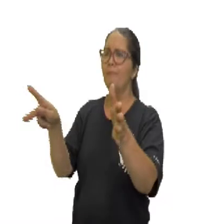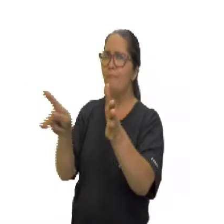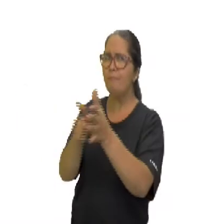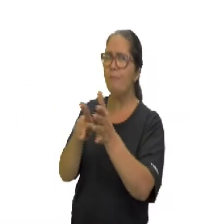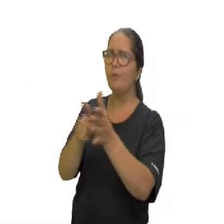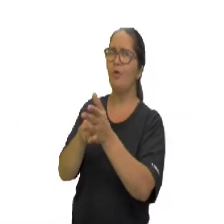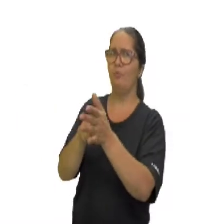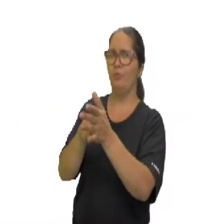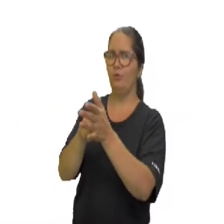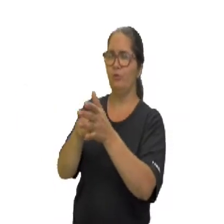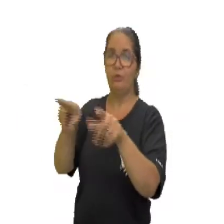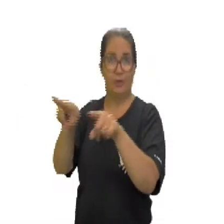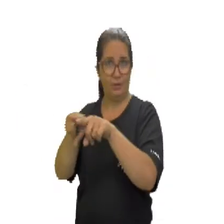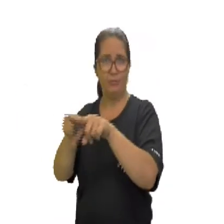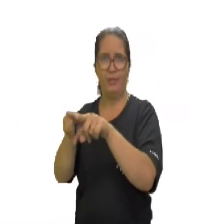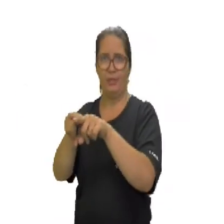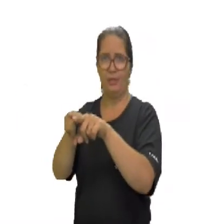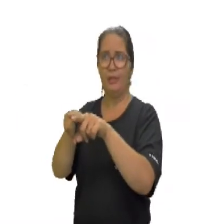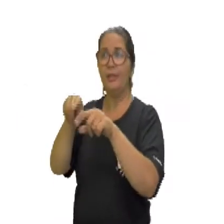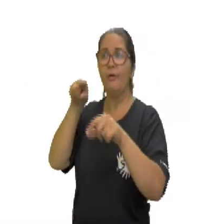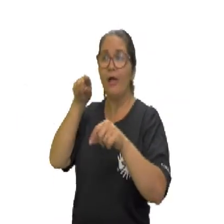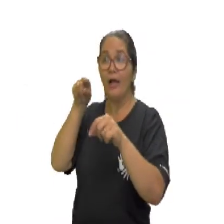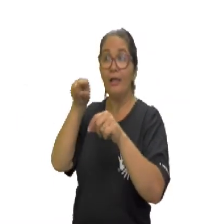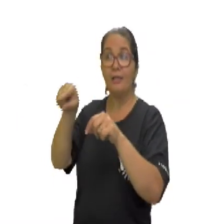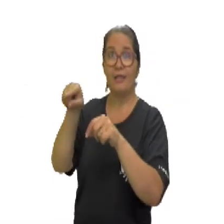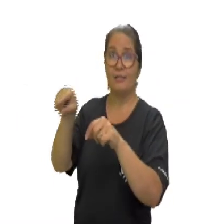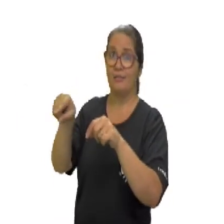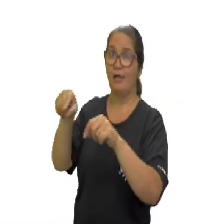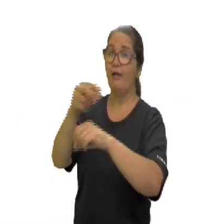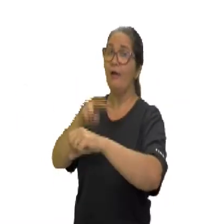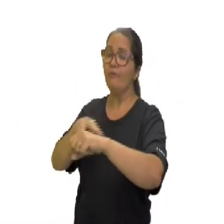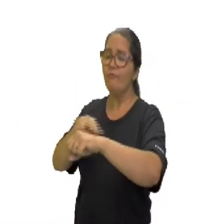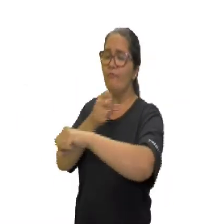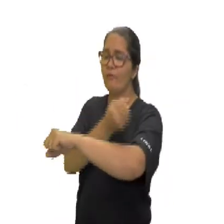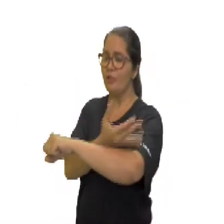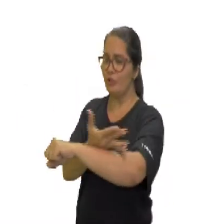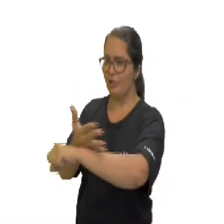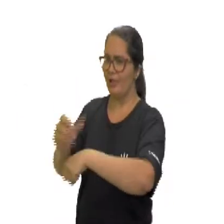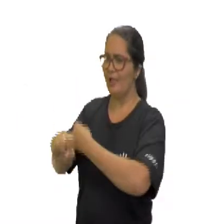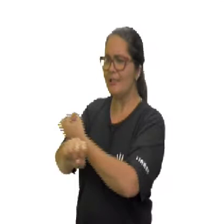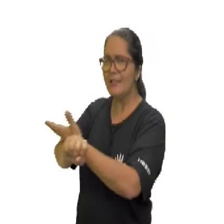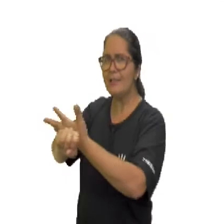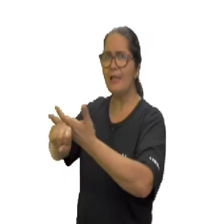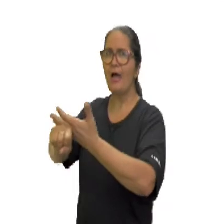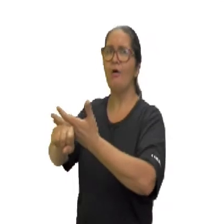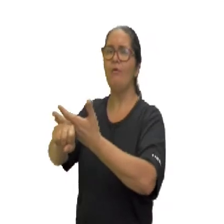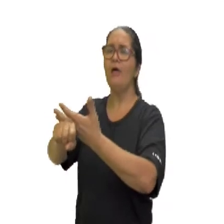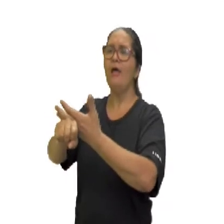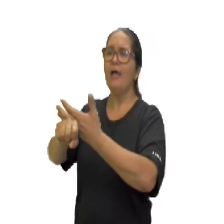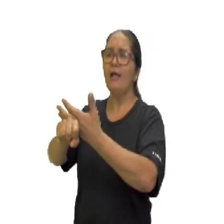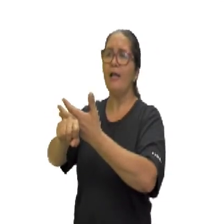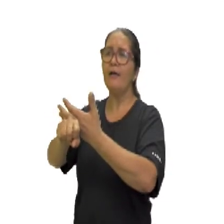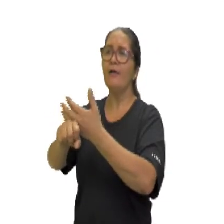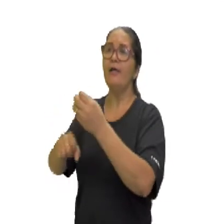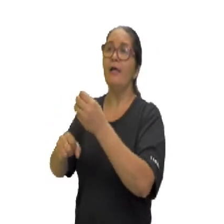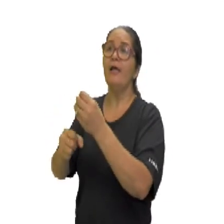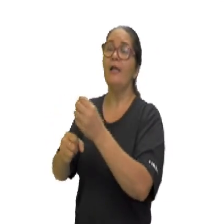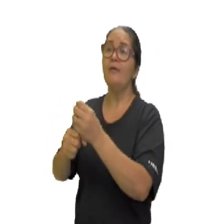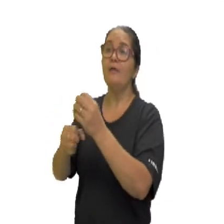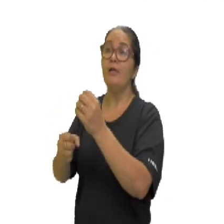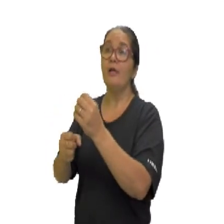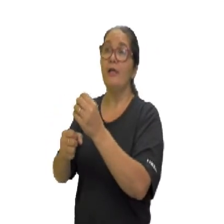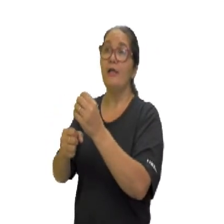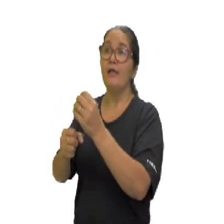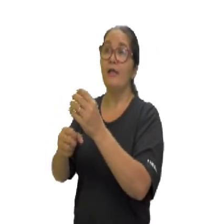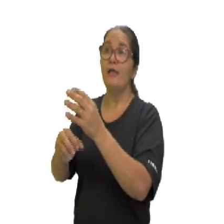Então, é uma vegetação que fica bem próxima ao mar e também aquela porção de terra